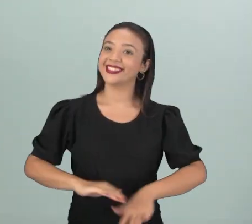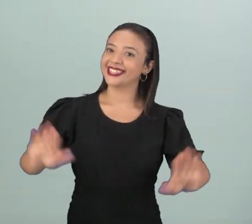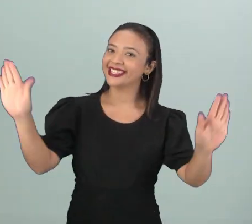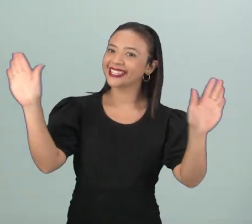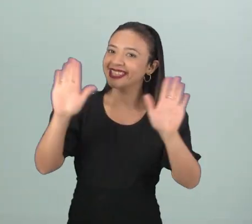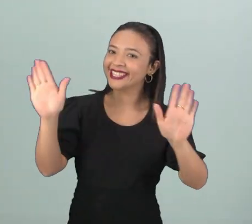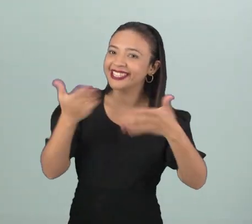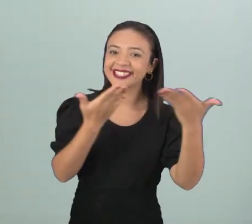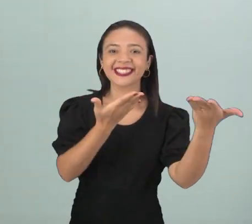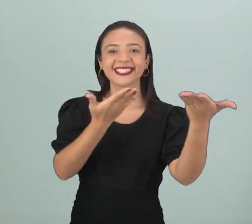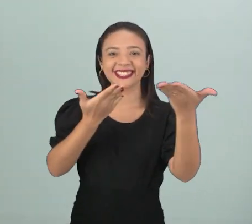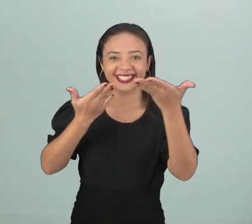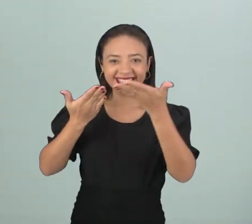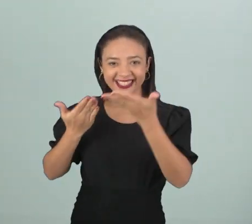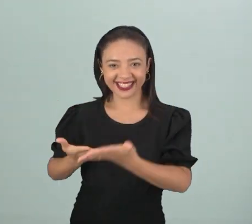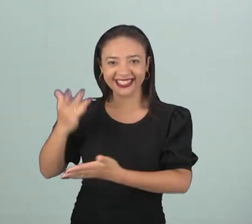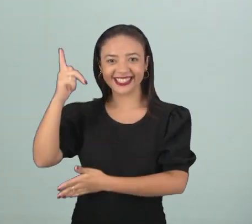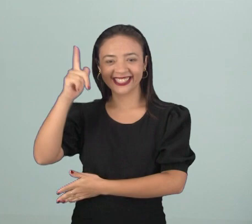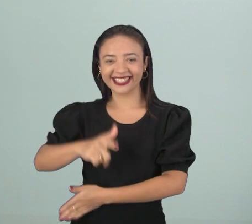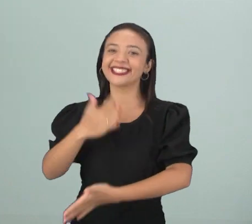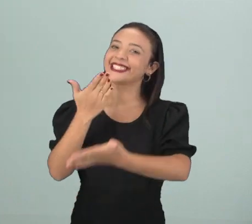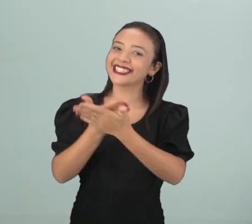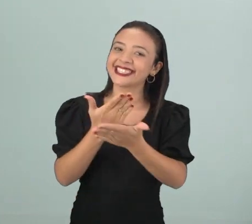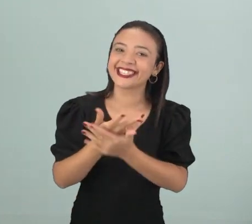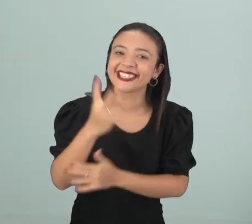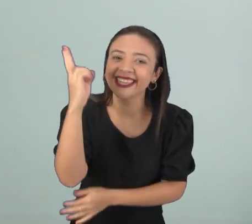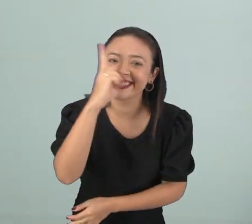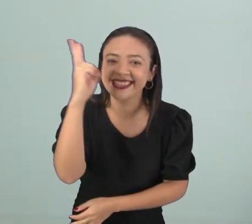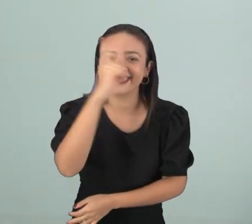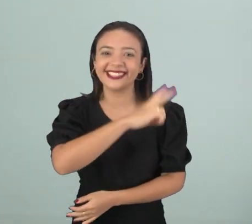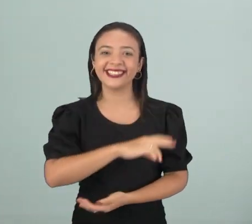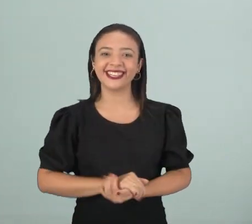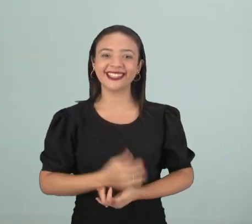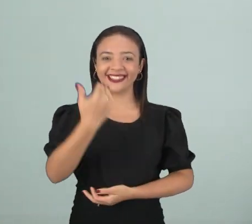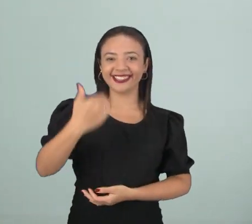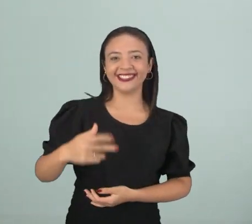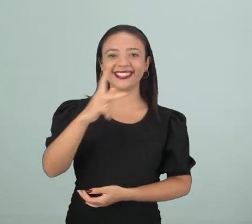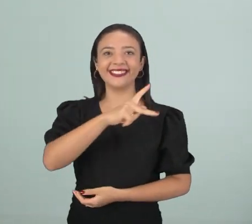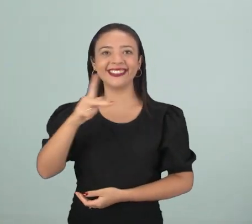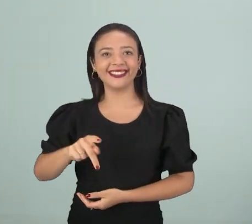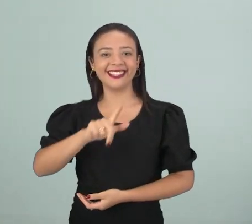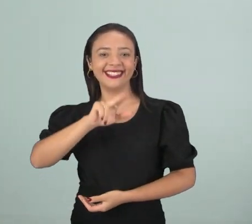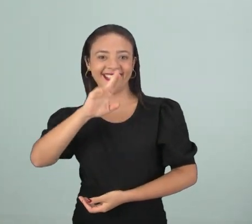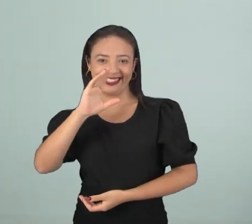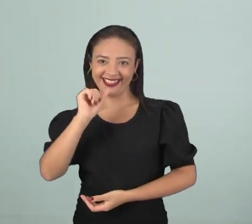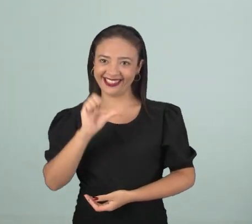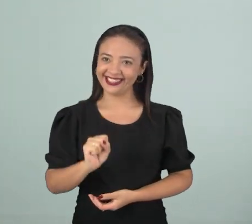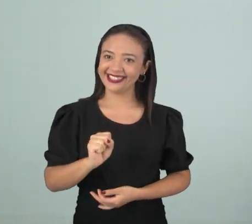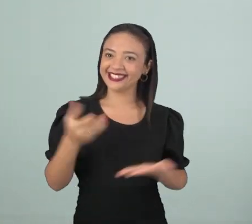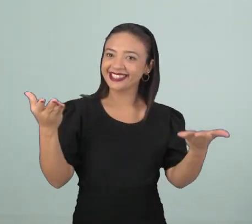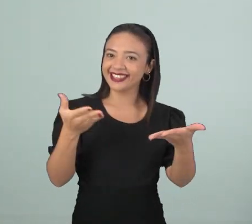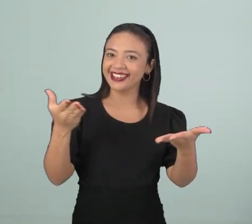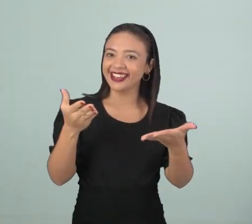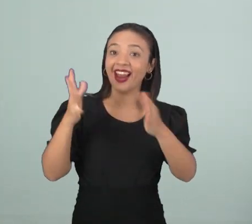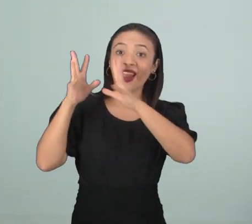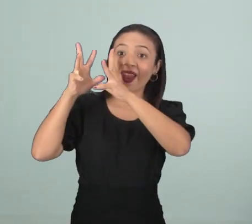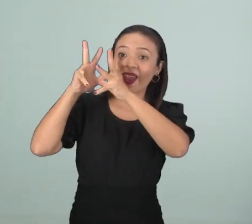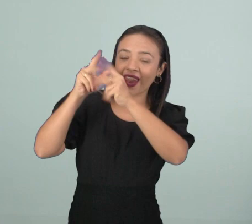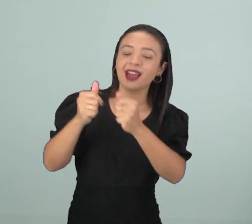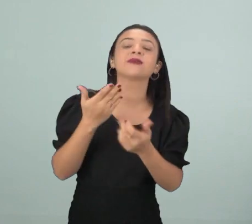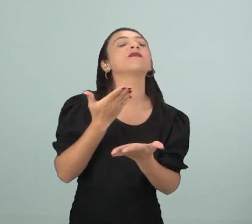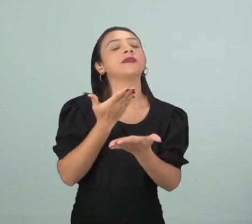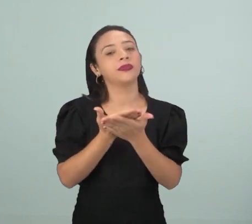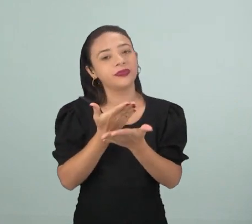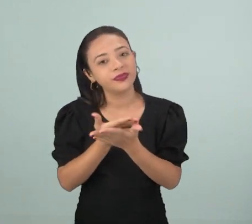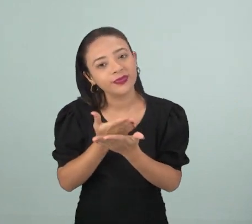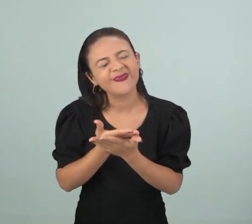Oi, galerinha, sejam muito bem-vindos a mais uma aula de História. Eu sou o professor Lucas e estamos retomando os nossos